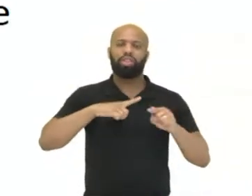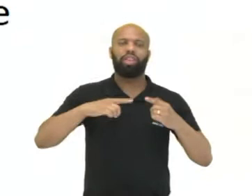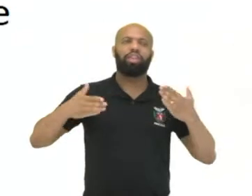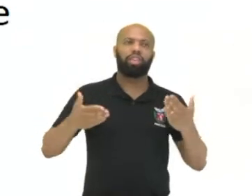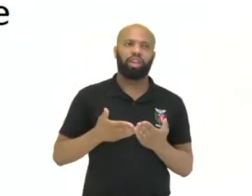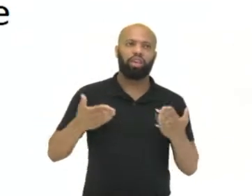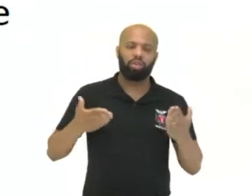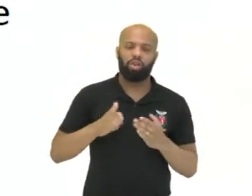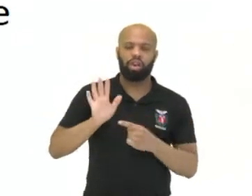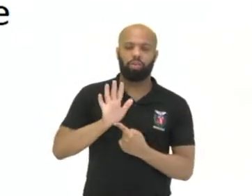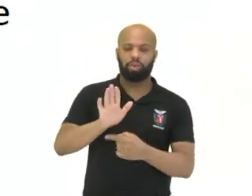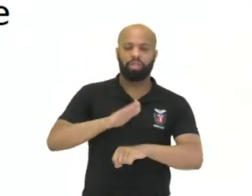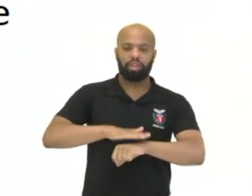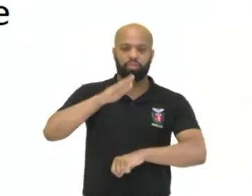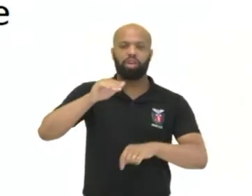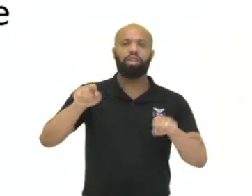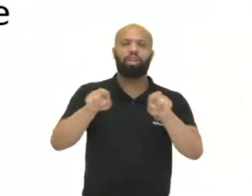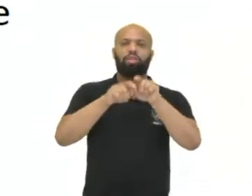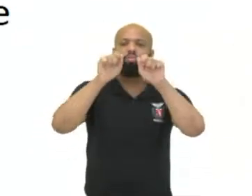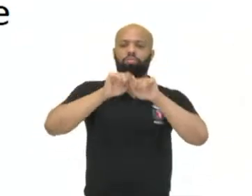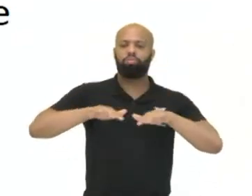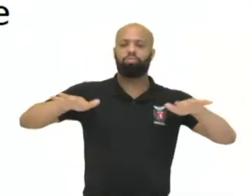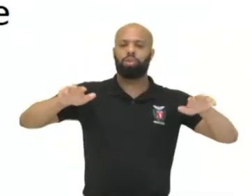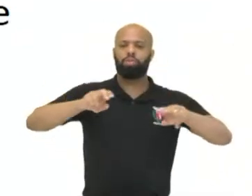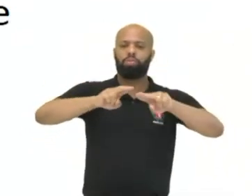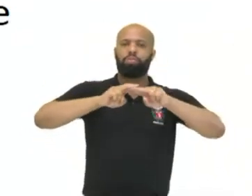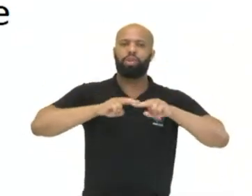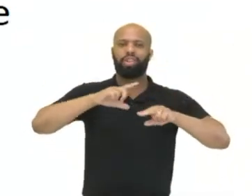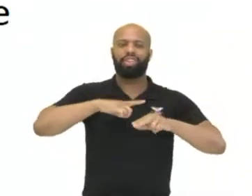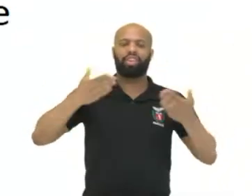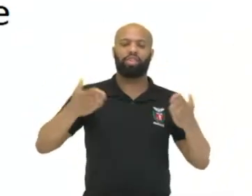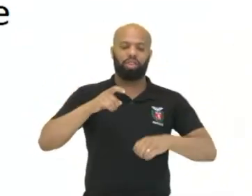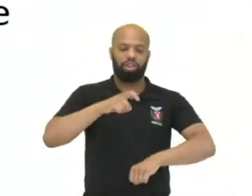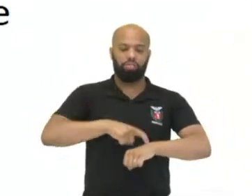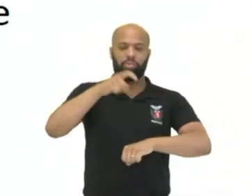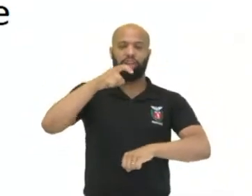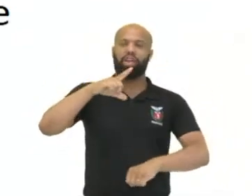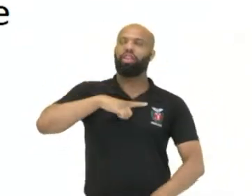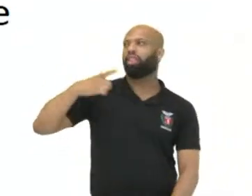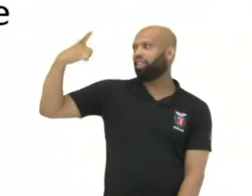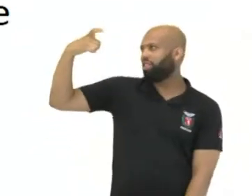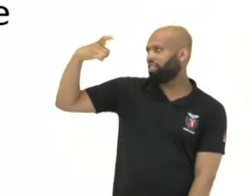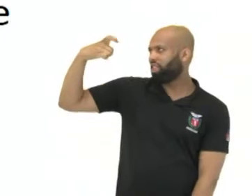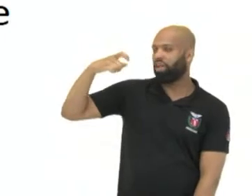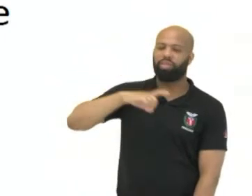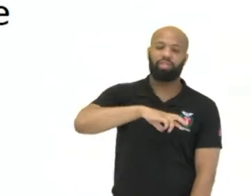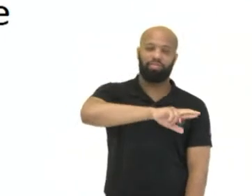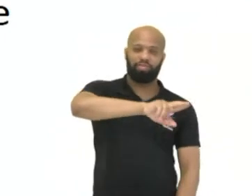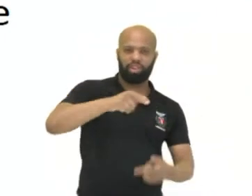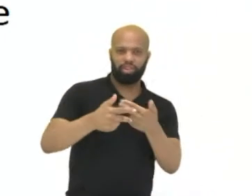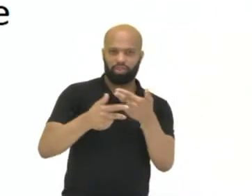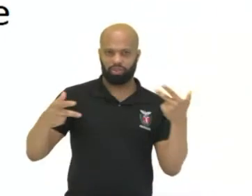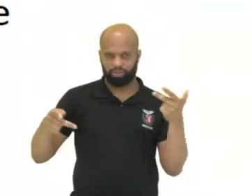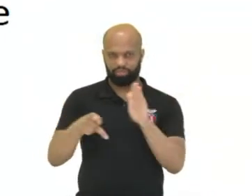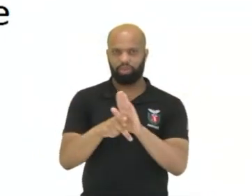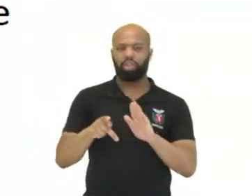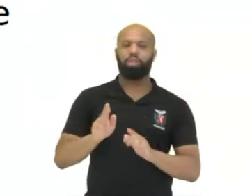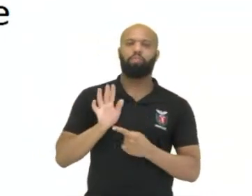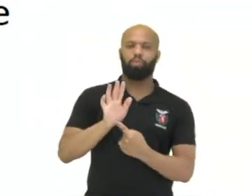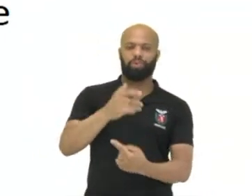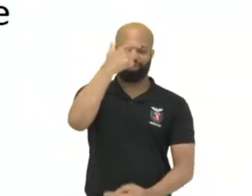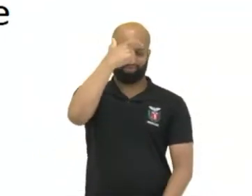mais exposta e disseminada com a replicação instantânea de selfies, belfies, o que for. Nosso